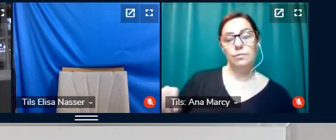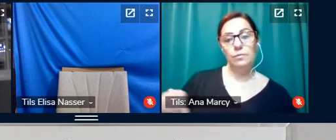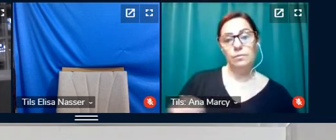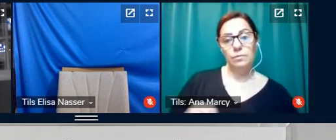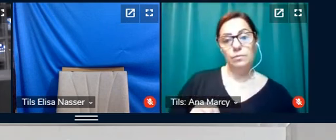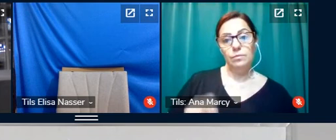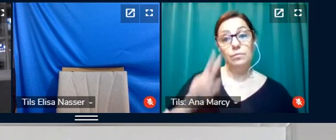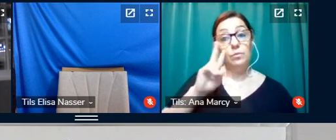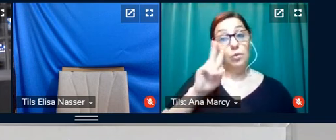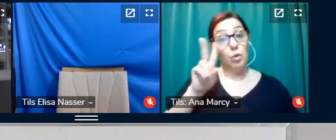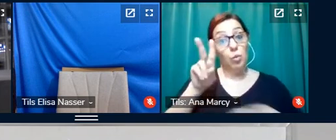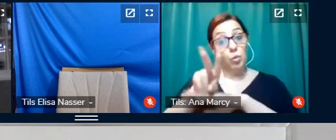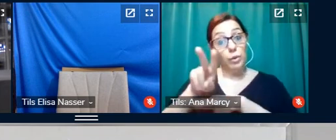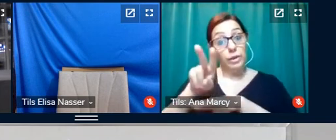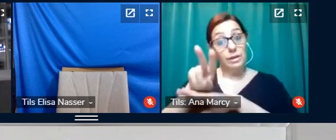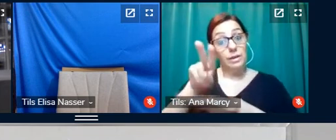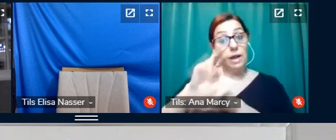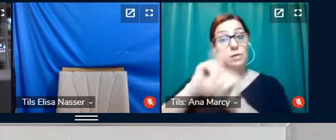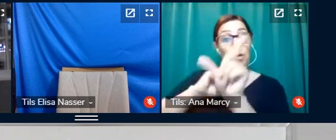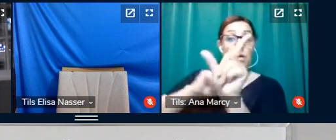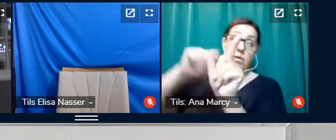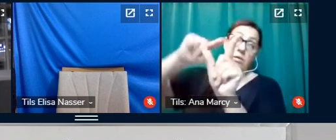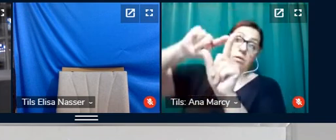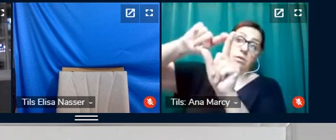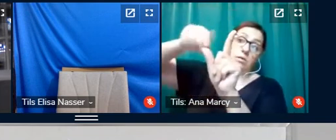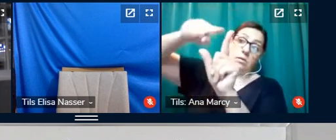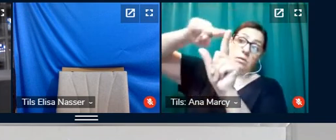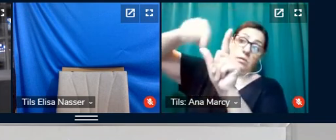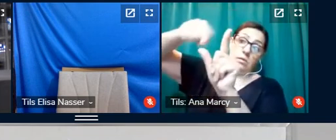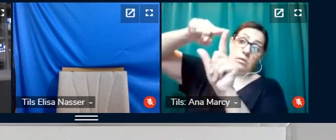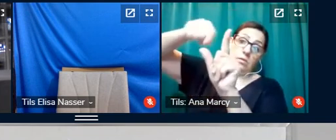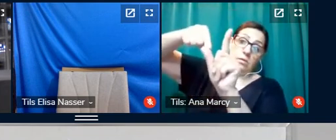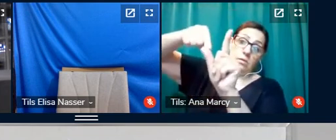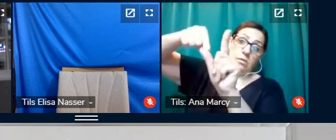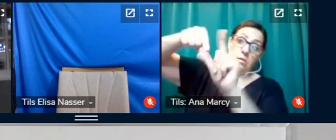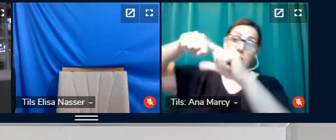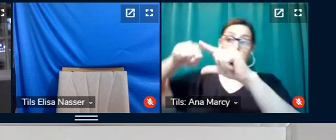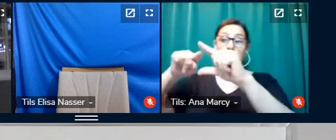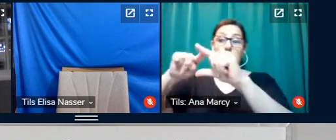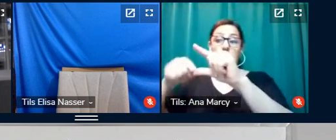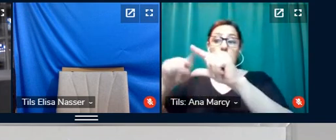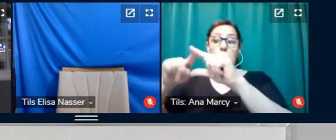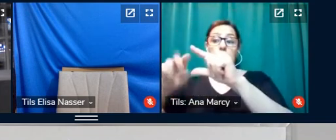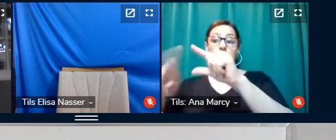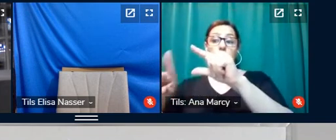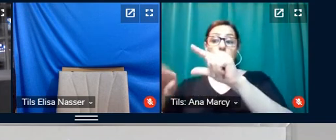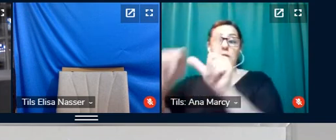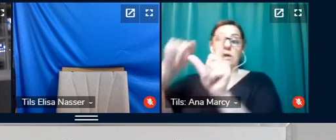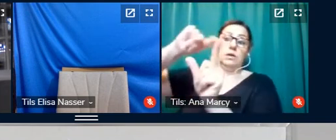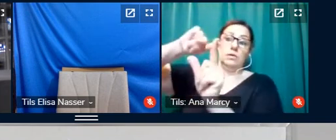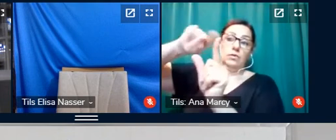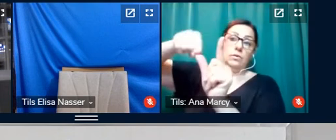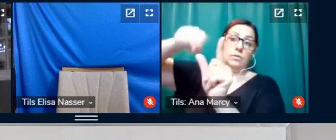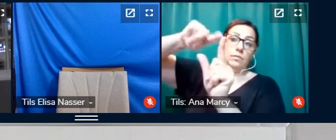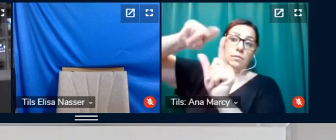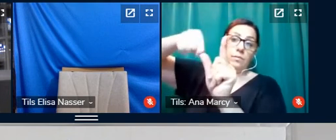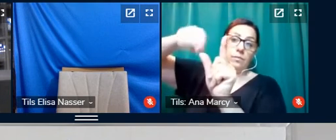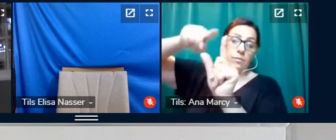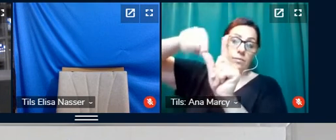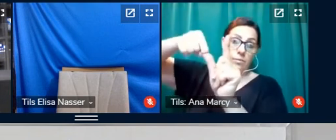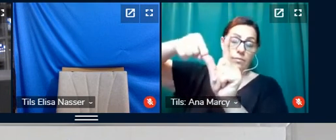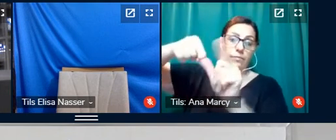Então, cuidado, não é porque está na horizontal que é o cateto adjacente. E não é porque está na vertical que é o cateto oposto.